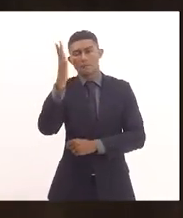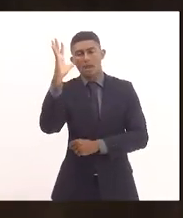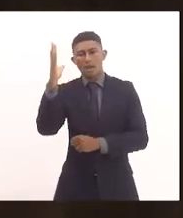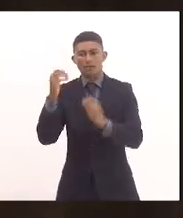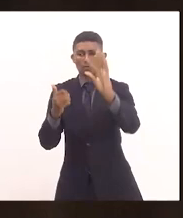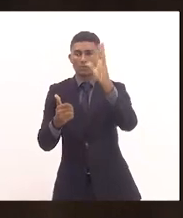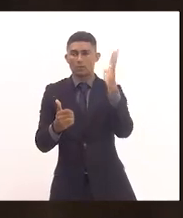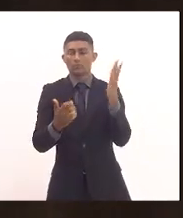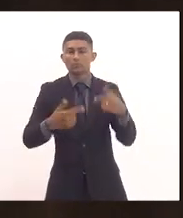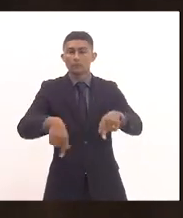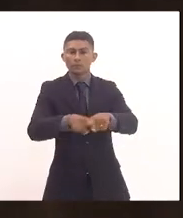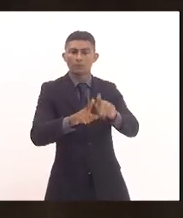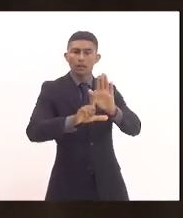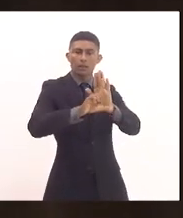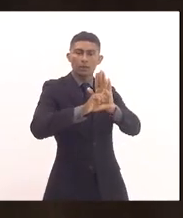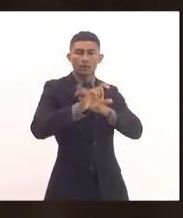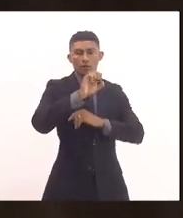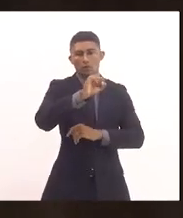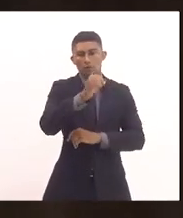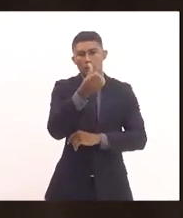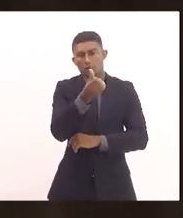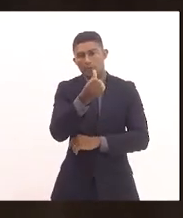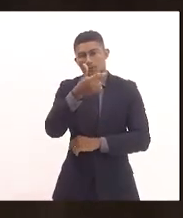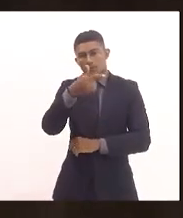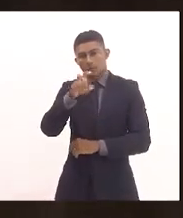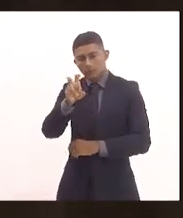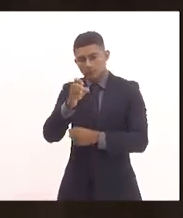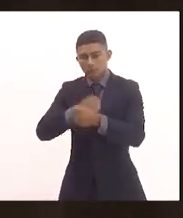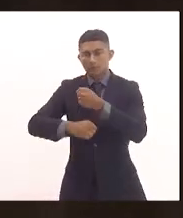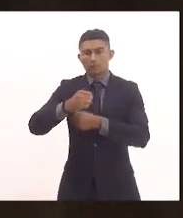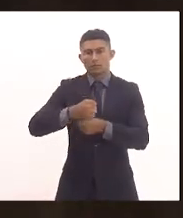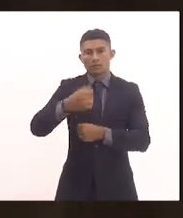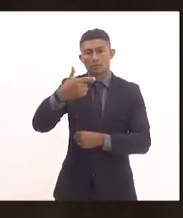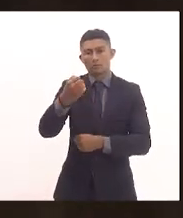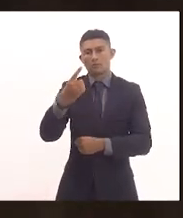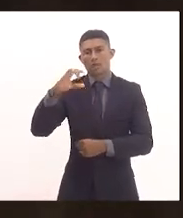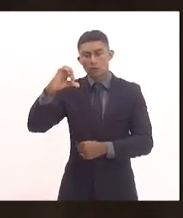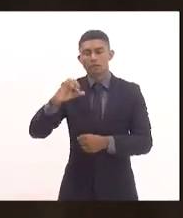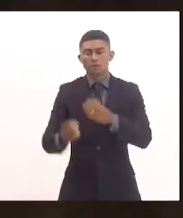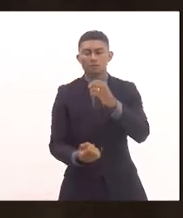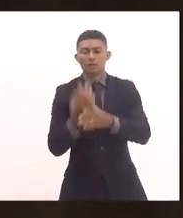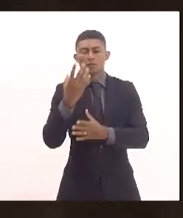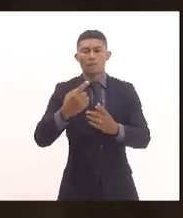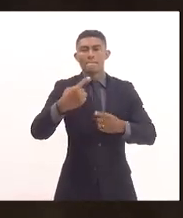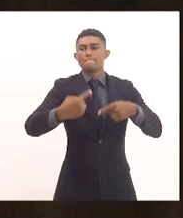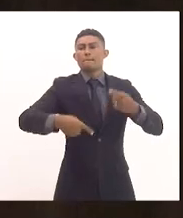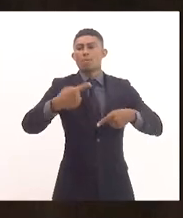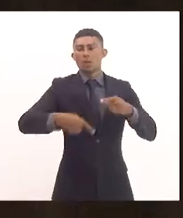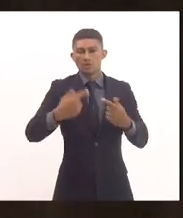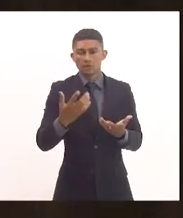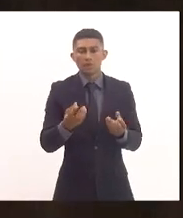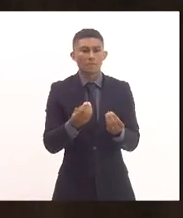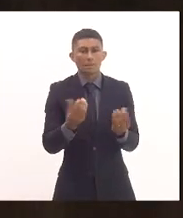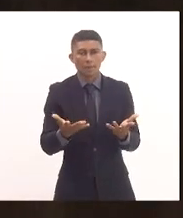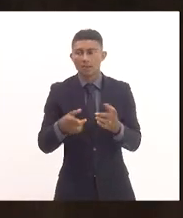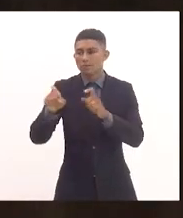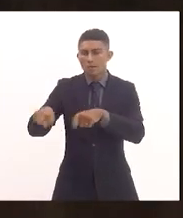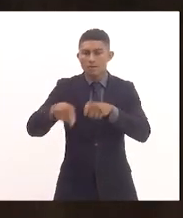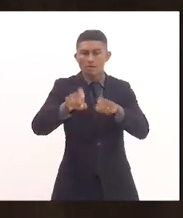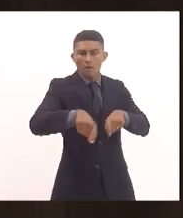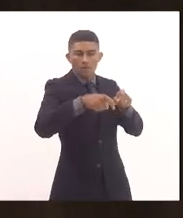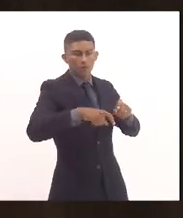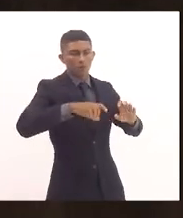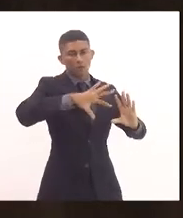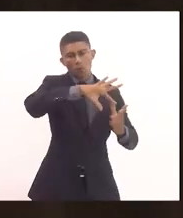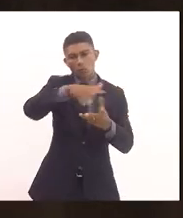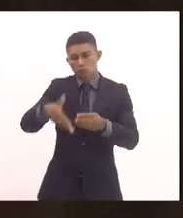Lei 8625, de 19, que cria a Política Estadual de Desenvolvimento Rural Sustentável,